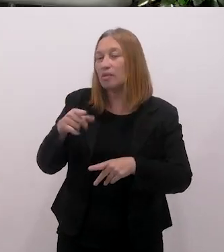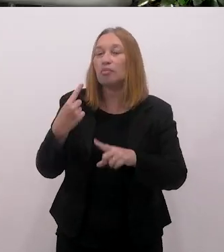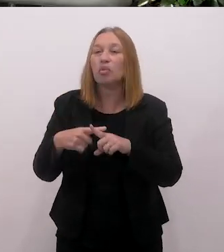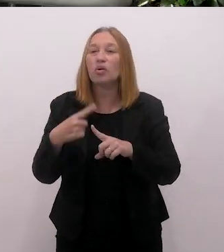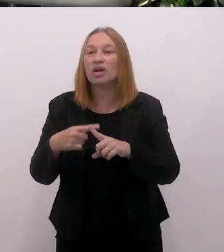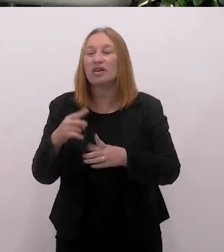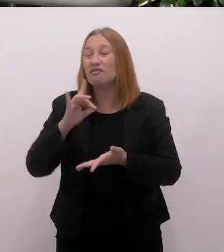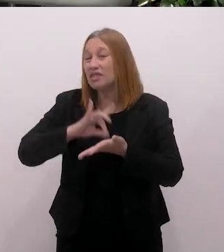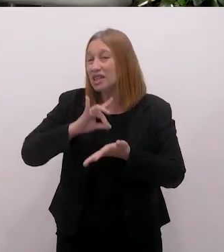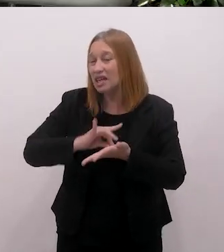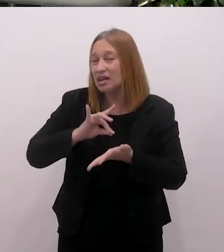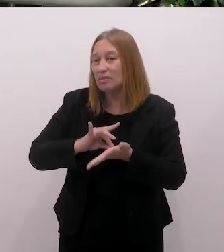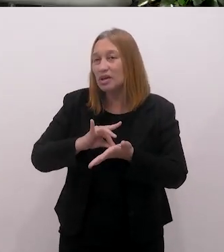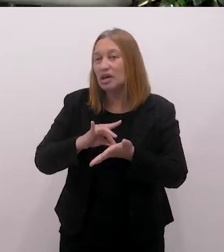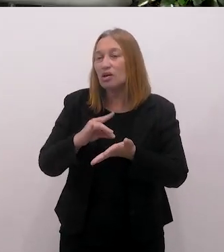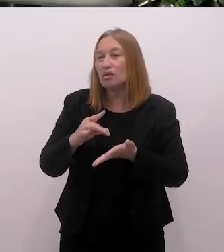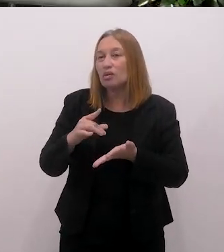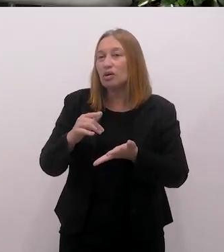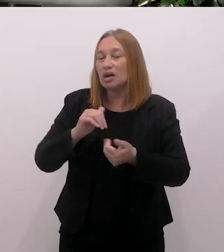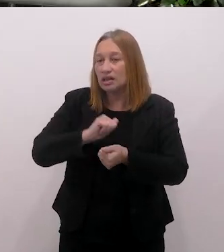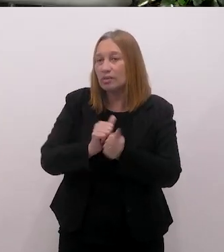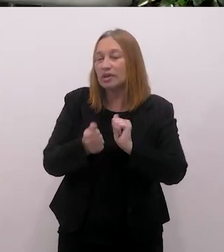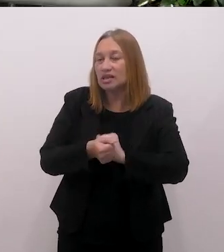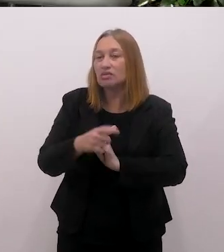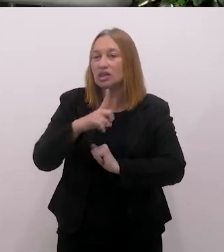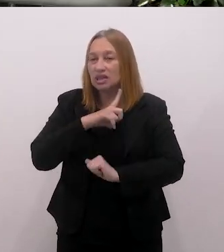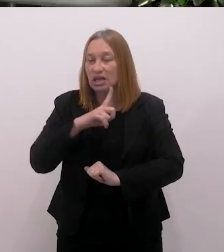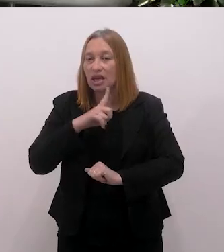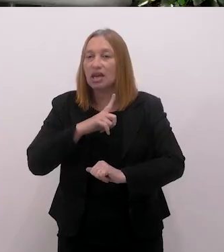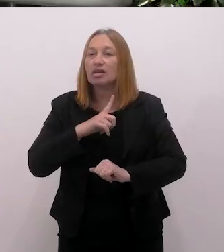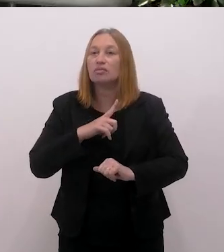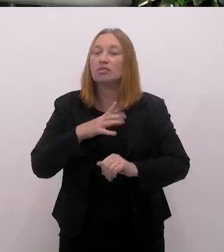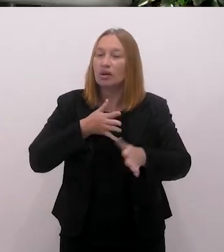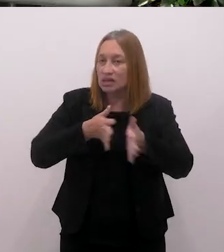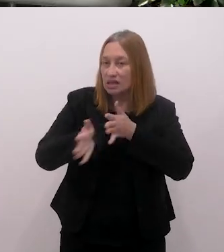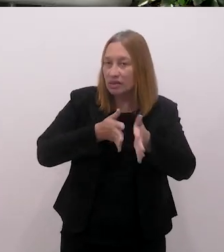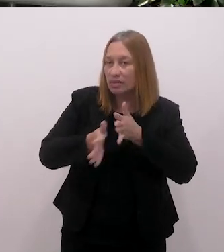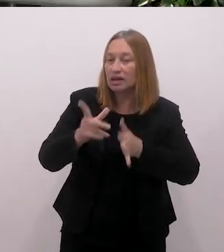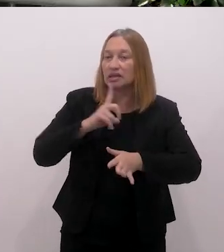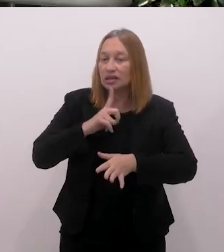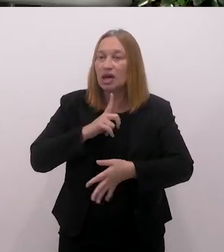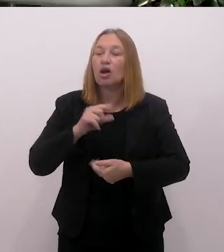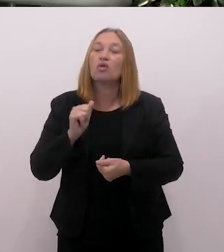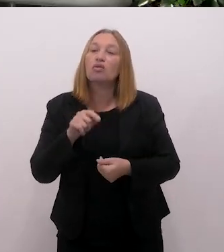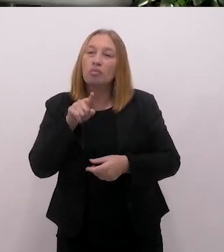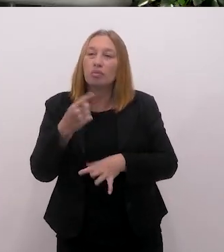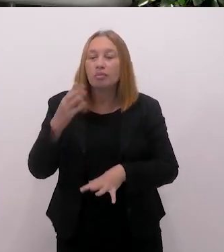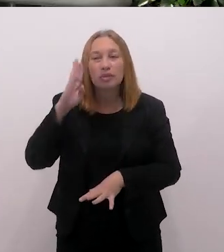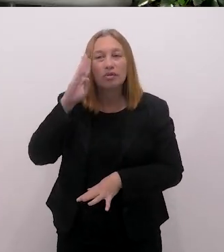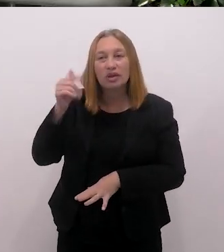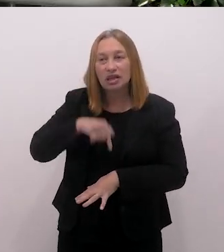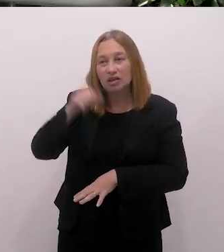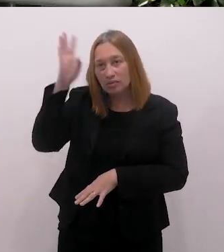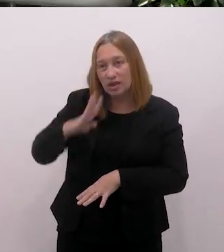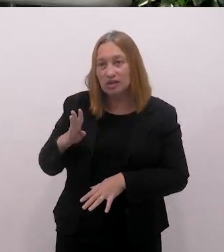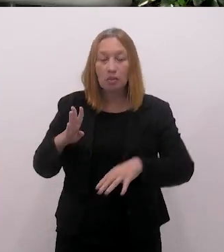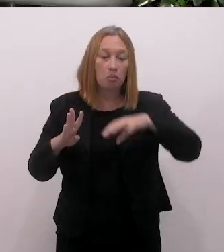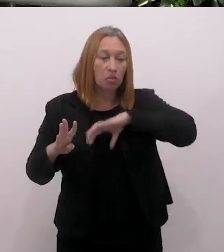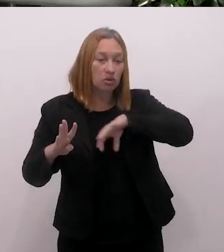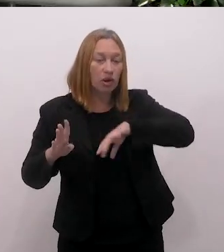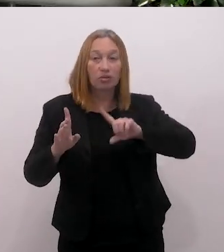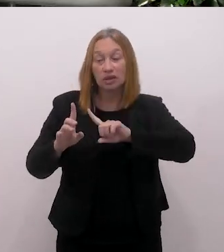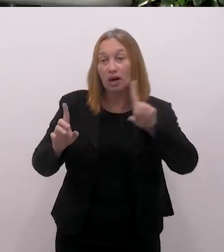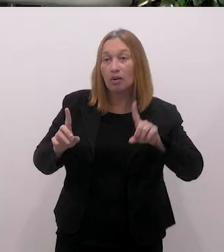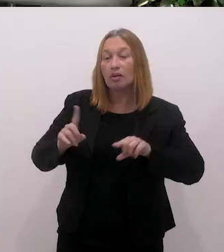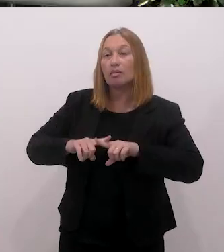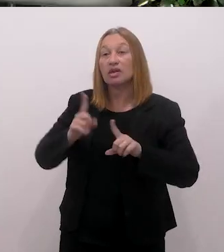porque assim, a pessoa realmente é a maneira que a gente tem pouco dinheiro, mas você tem. Você vai candidatar-se, principalmente aqui no Brasil,